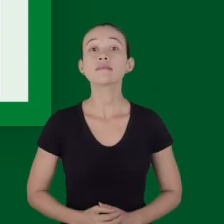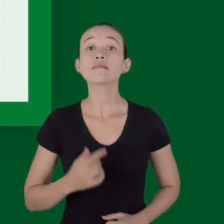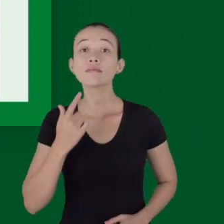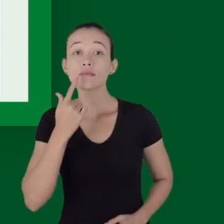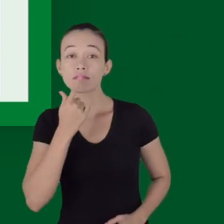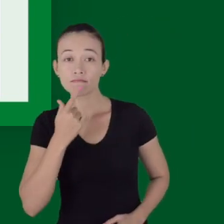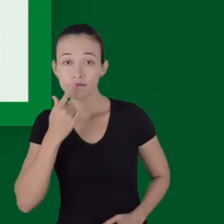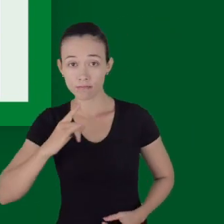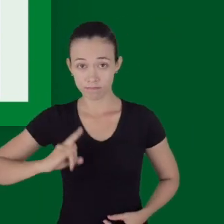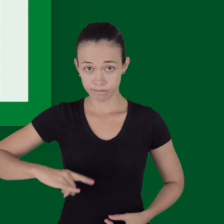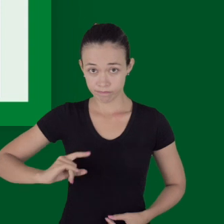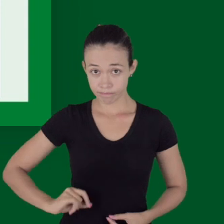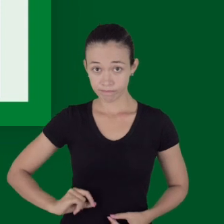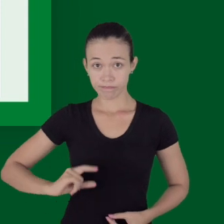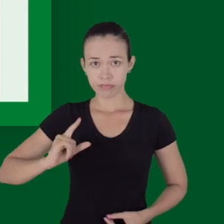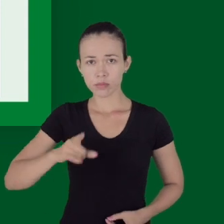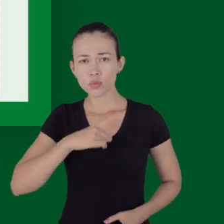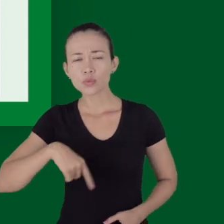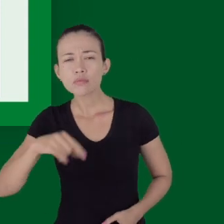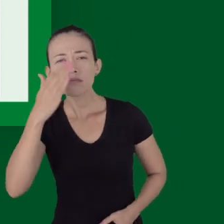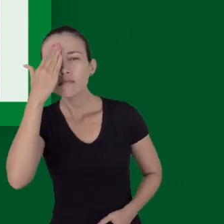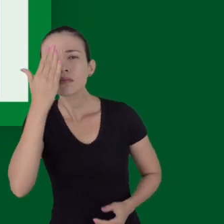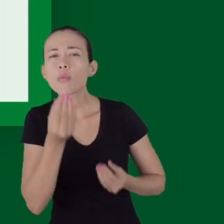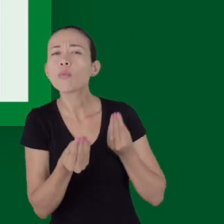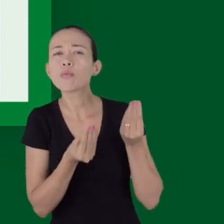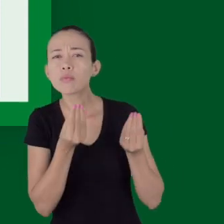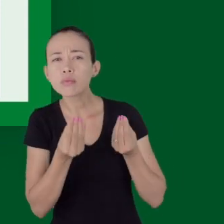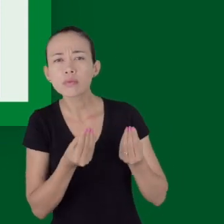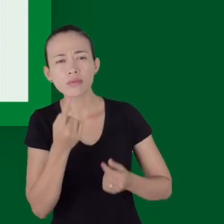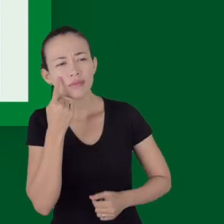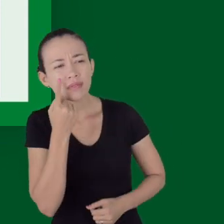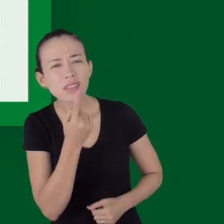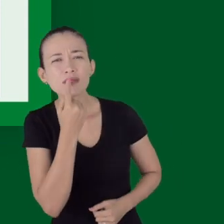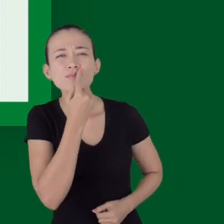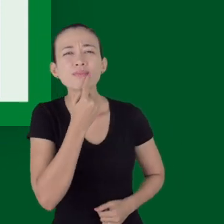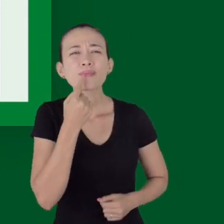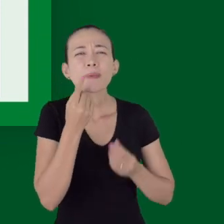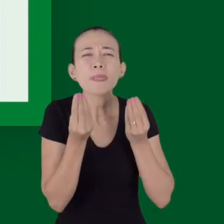A hiperglicemia é a glicose alta.